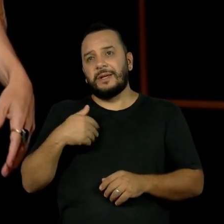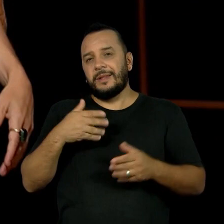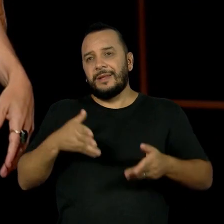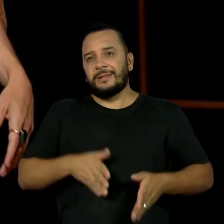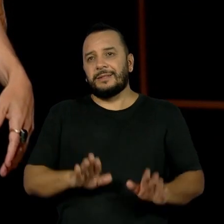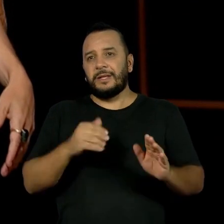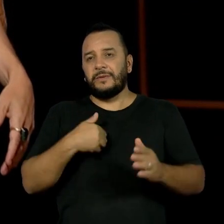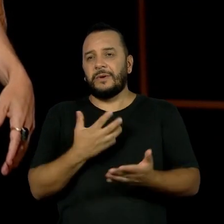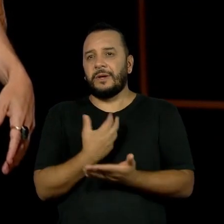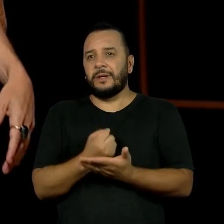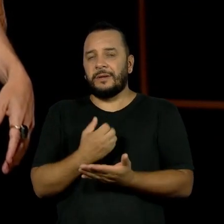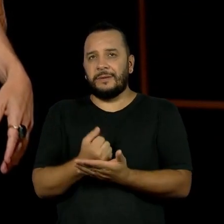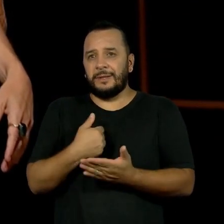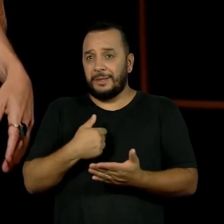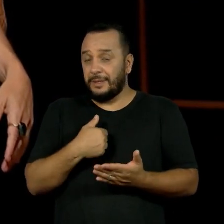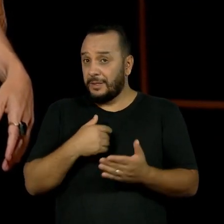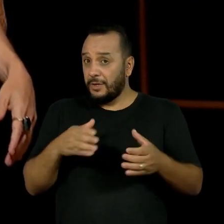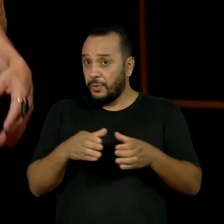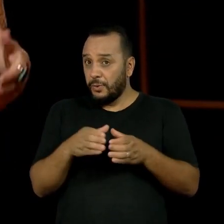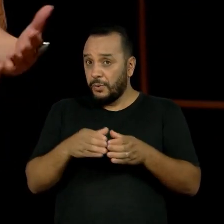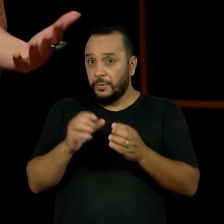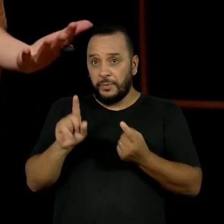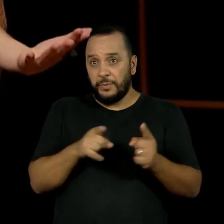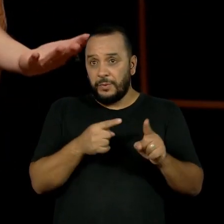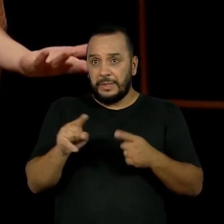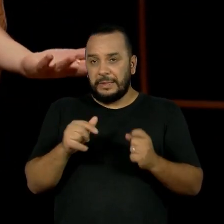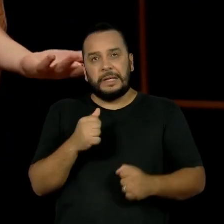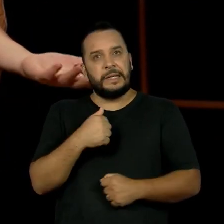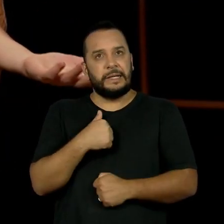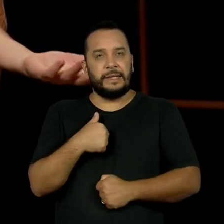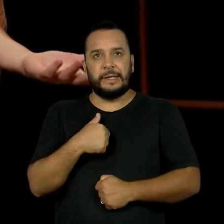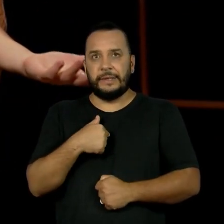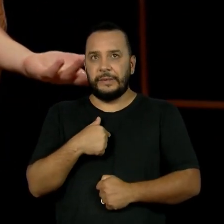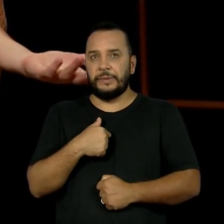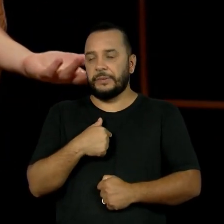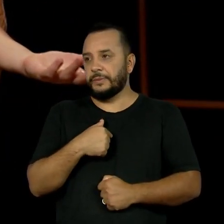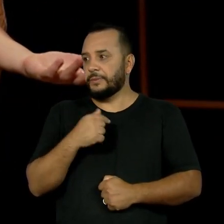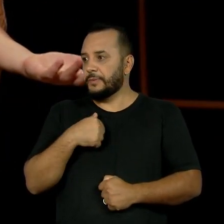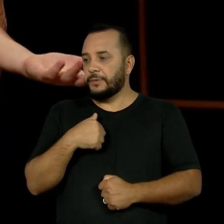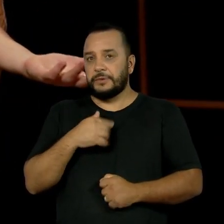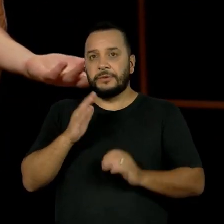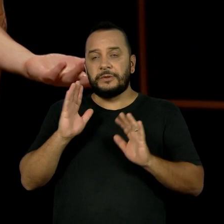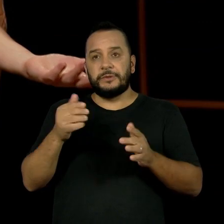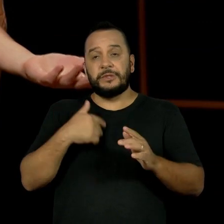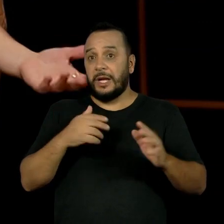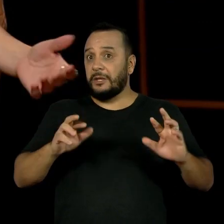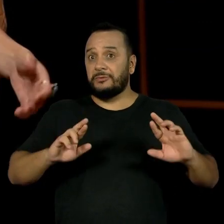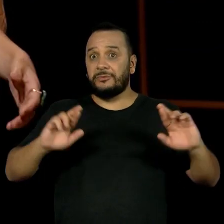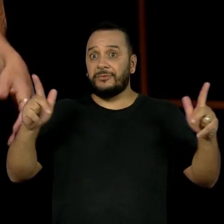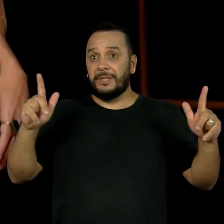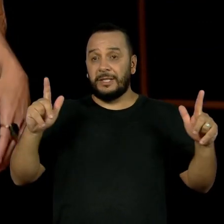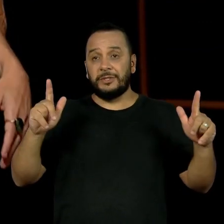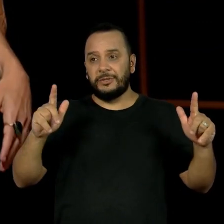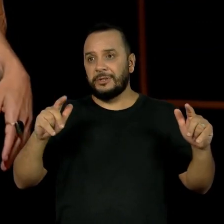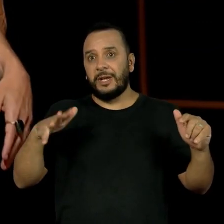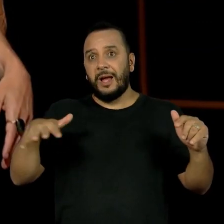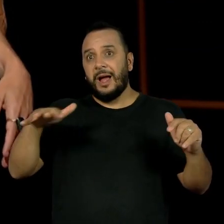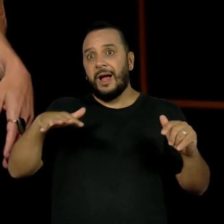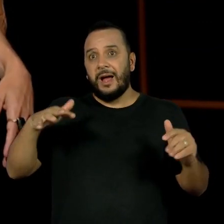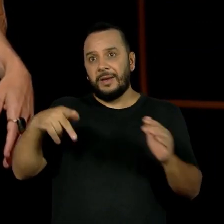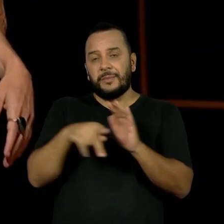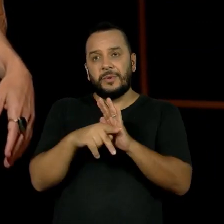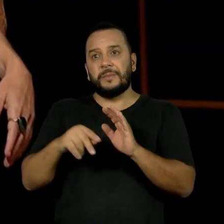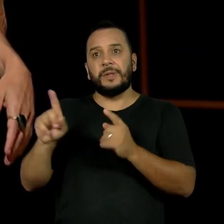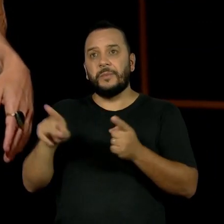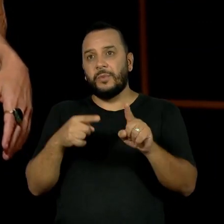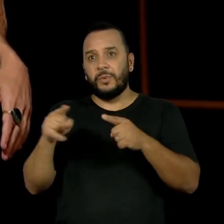disco. Aí eu não acompanhei um hiato. A indústria da música já tinha feito assim,